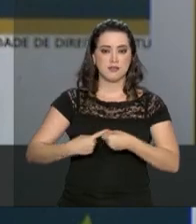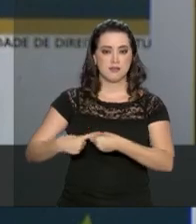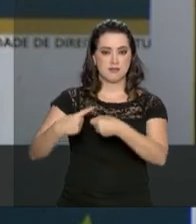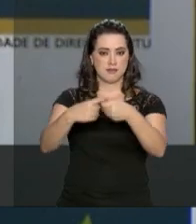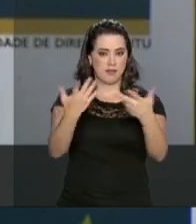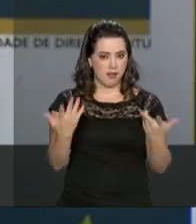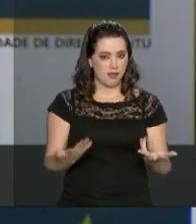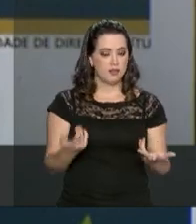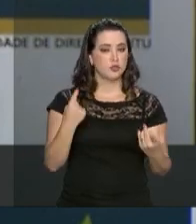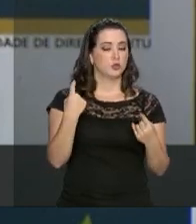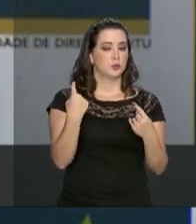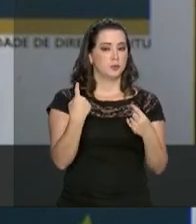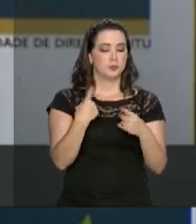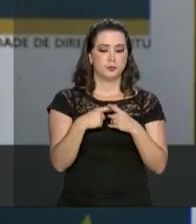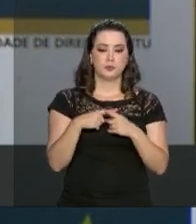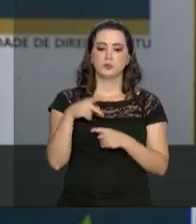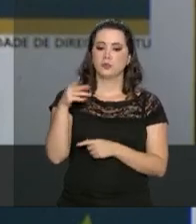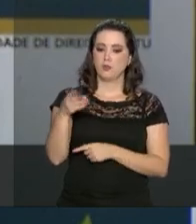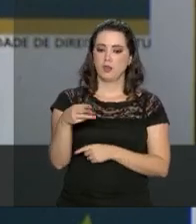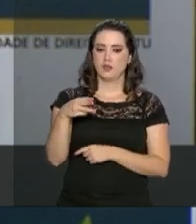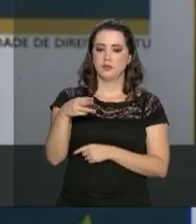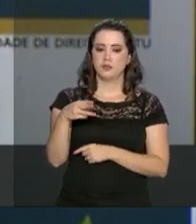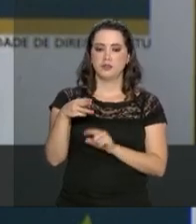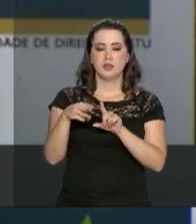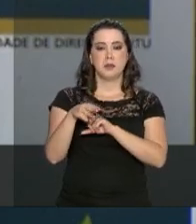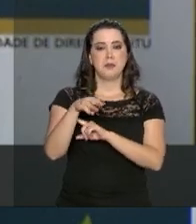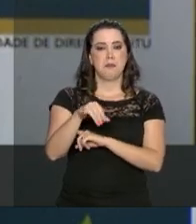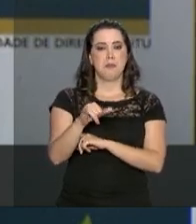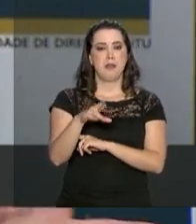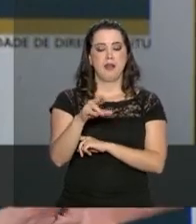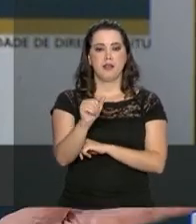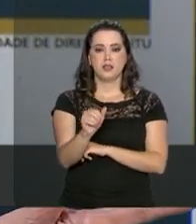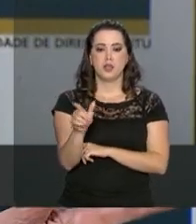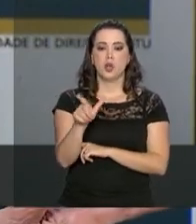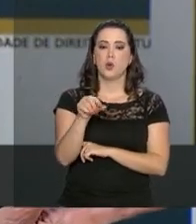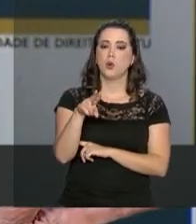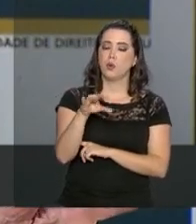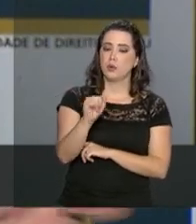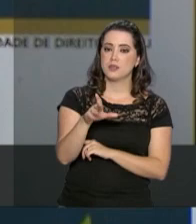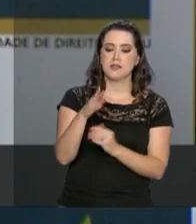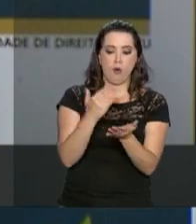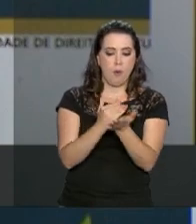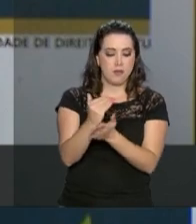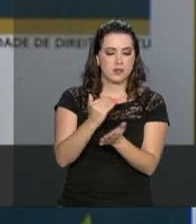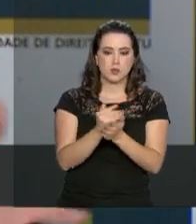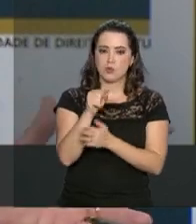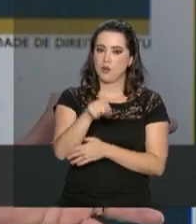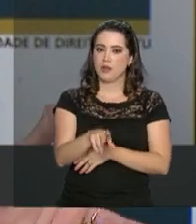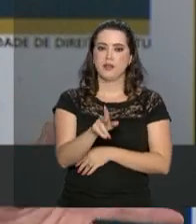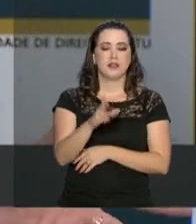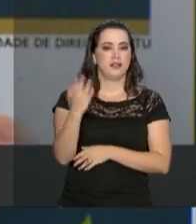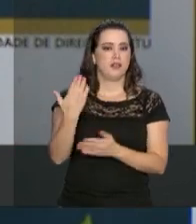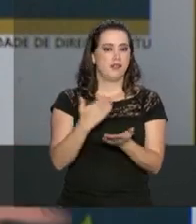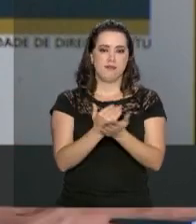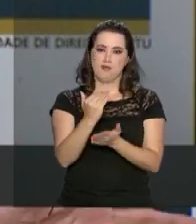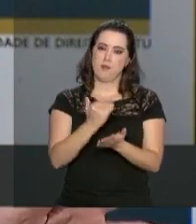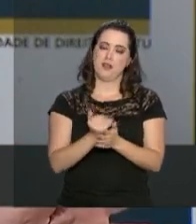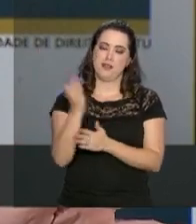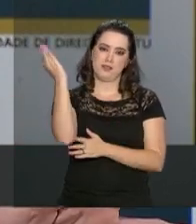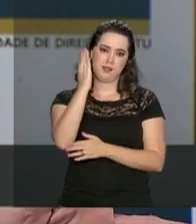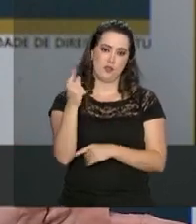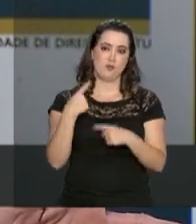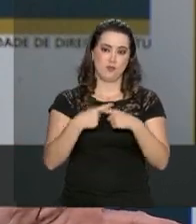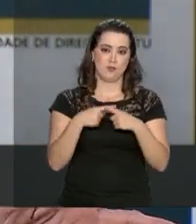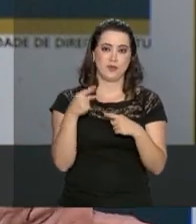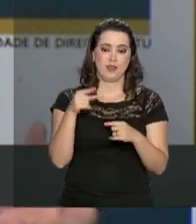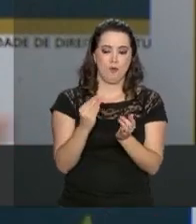disse a doutora Maria Lúcia e salientou Mário Duarte, Itu é o berço da República. Eu sou presidente da República